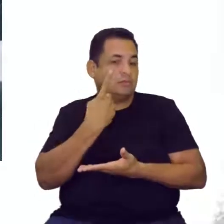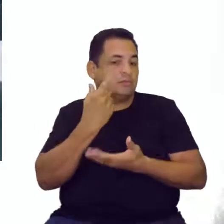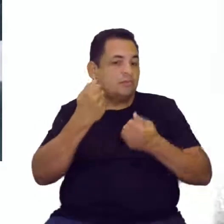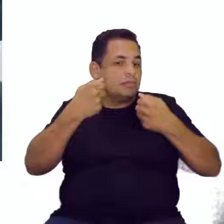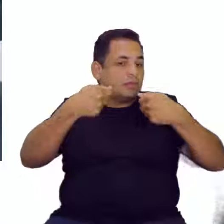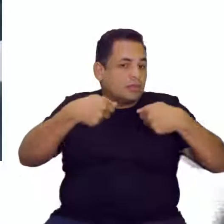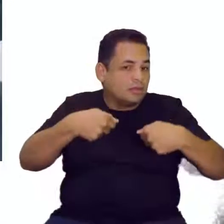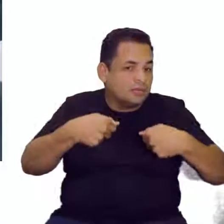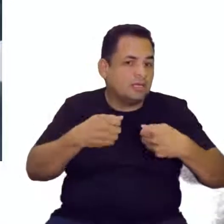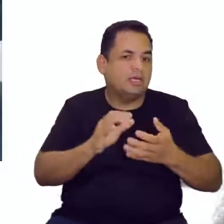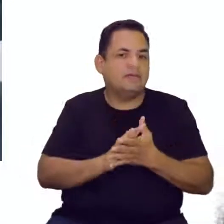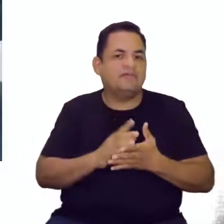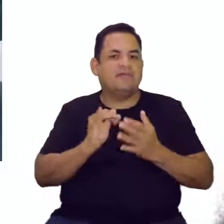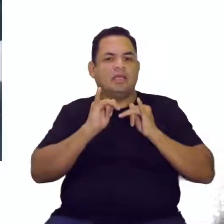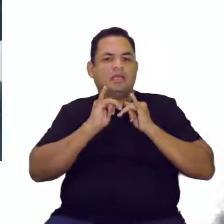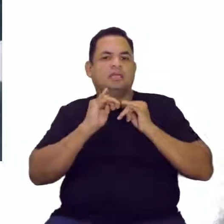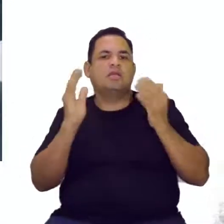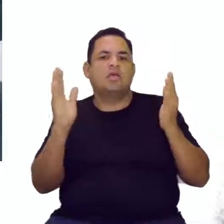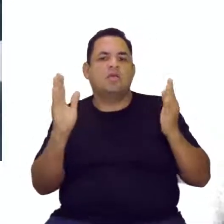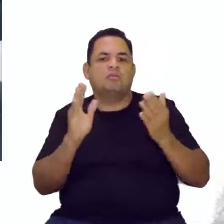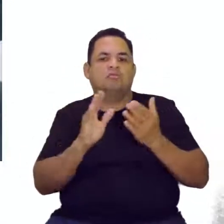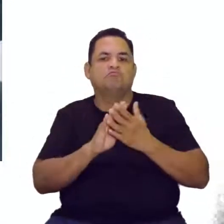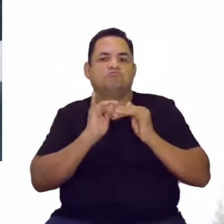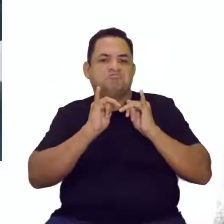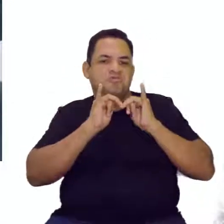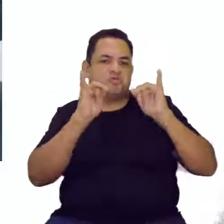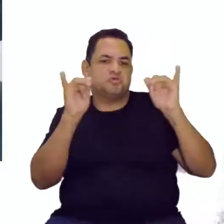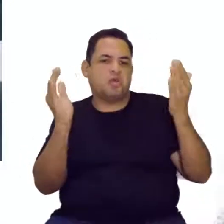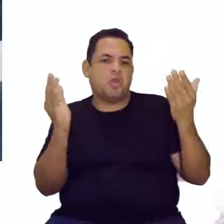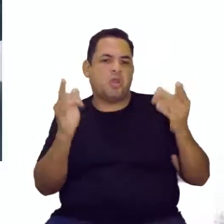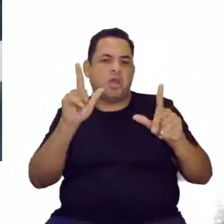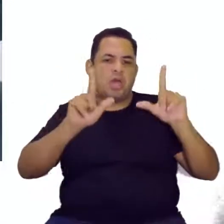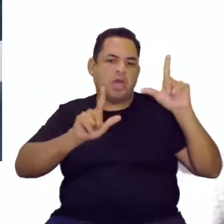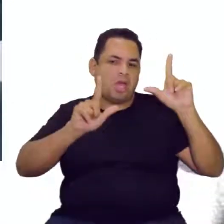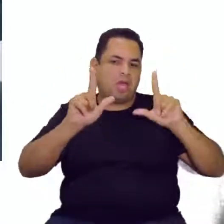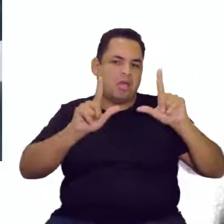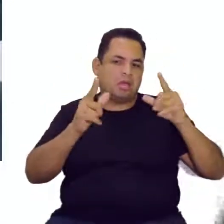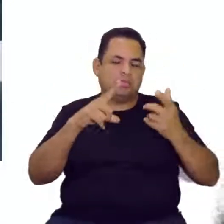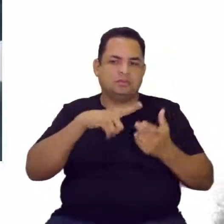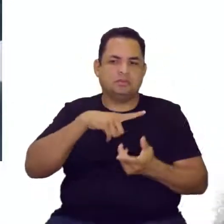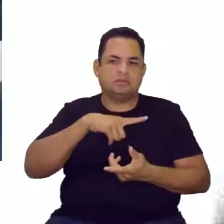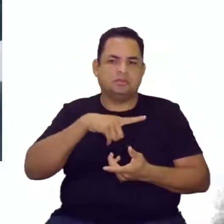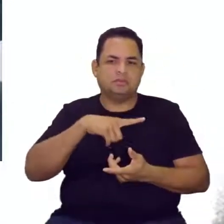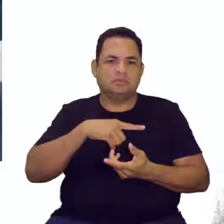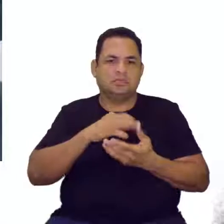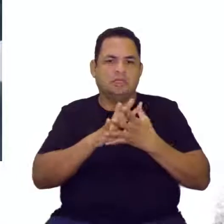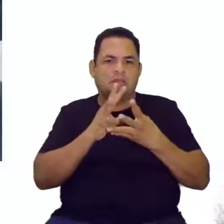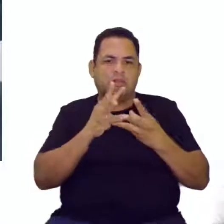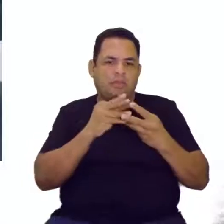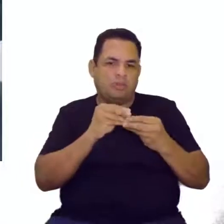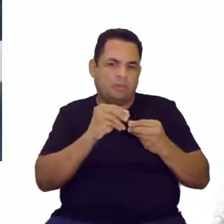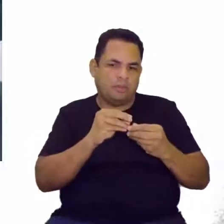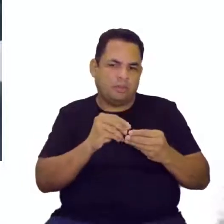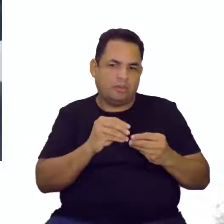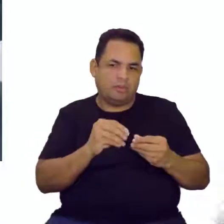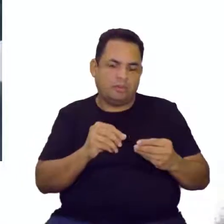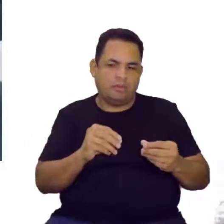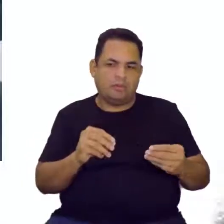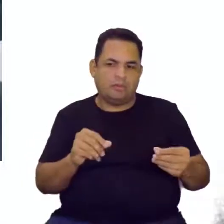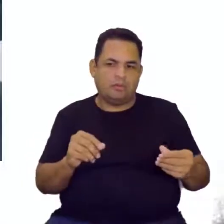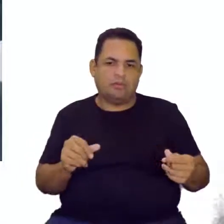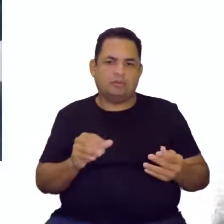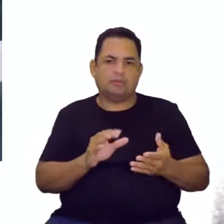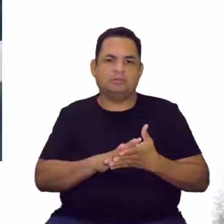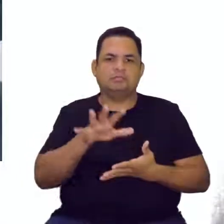pode assistir os jornais e ver situações onde nós temos o derretimento, o desaparecimento de